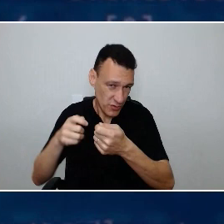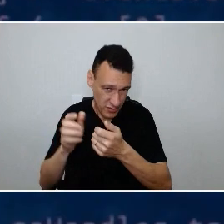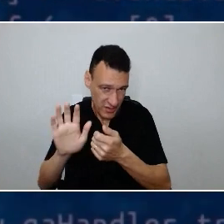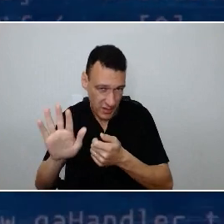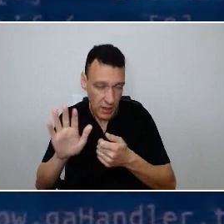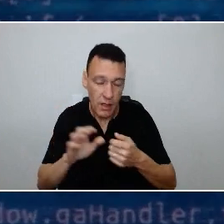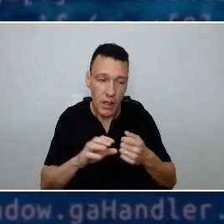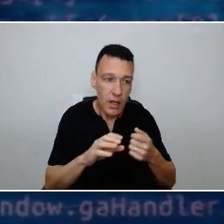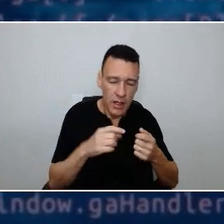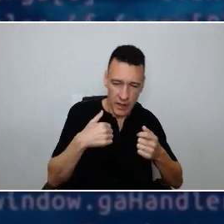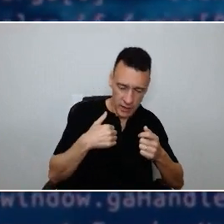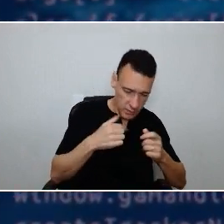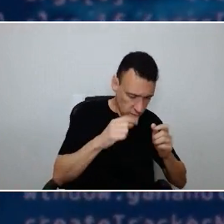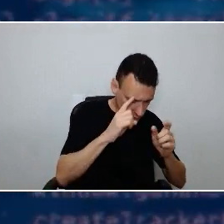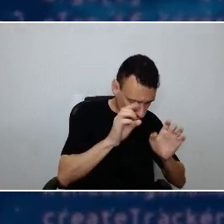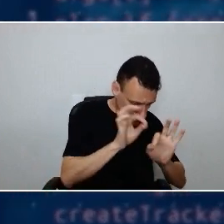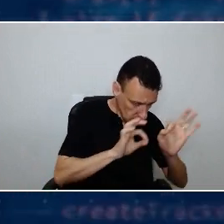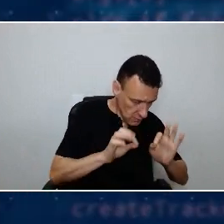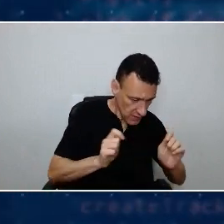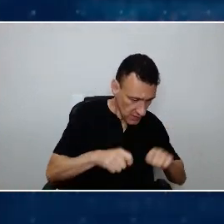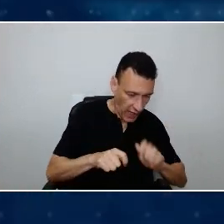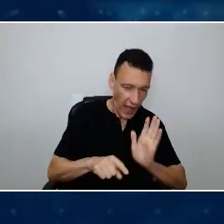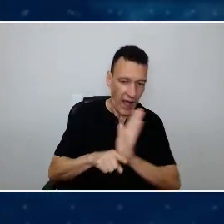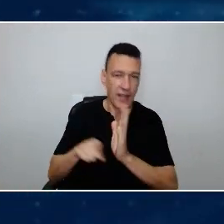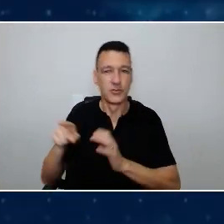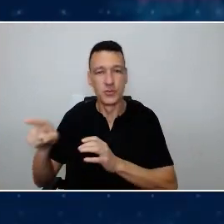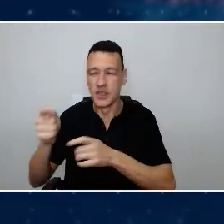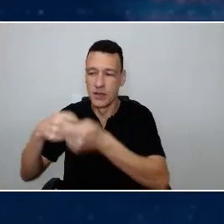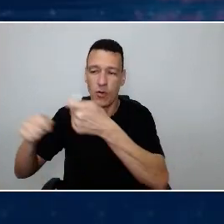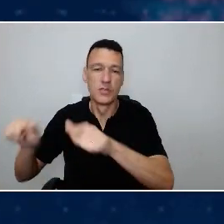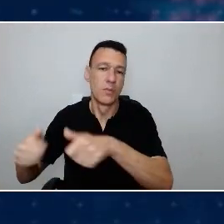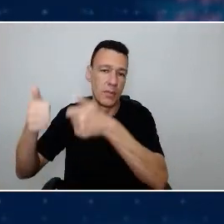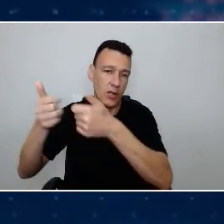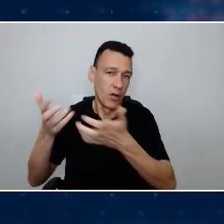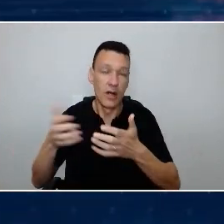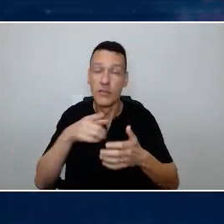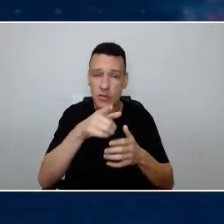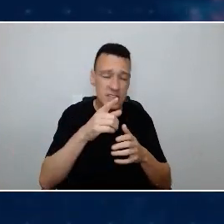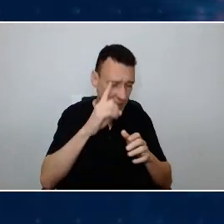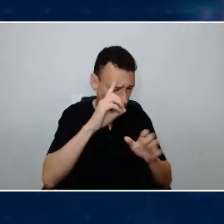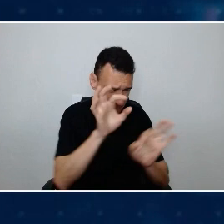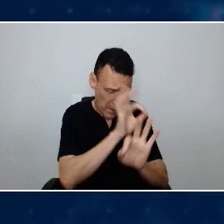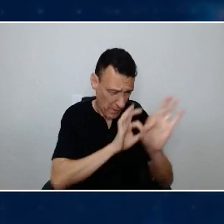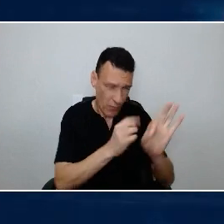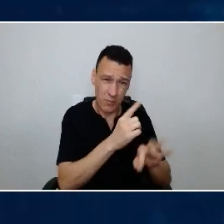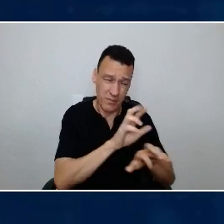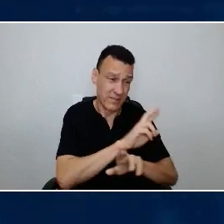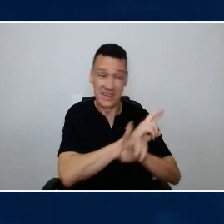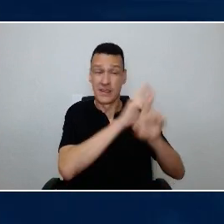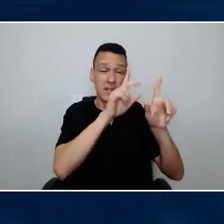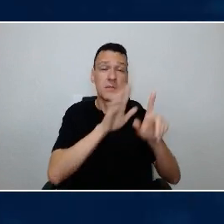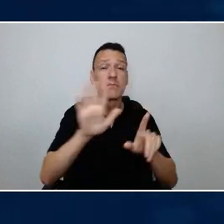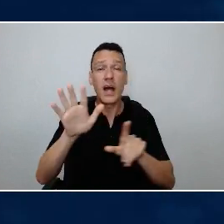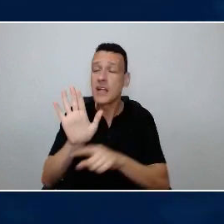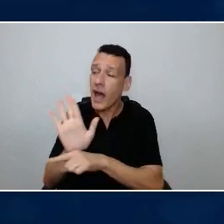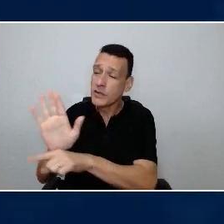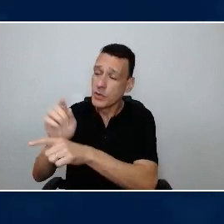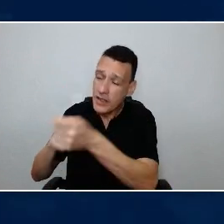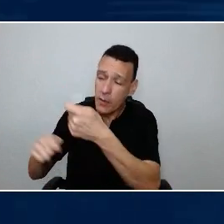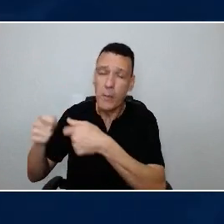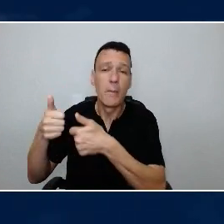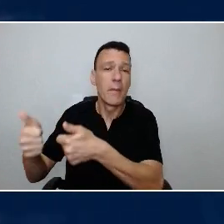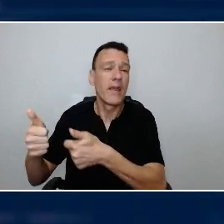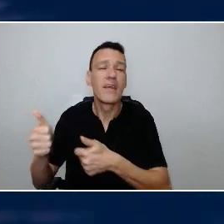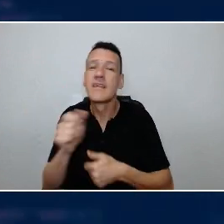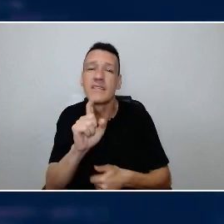maravilhosa que não atende o negócio que não resolve o problema né você vai descobrir que Você investiu um monte de tempo um monte de